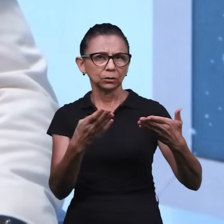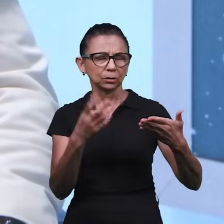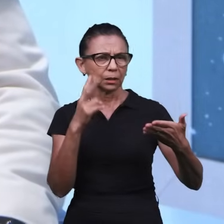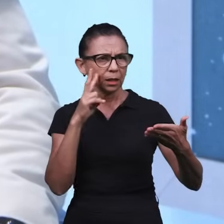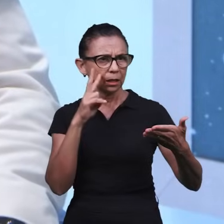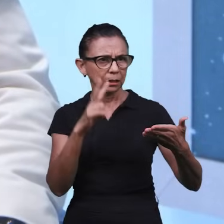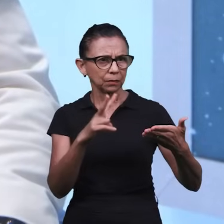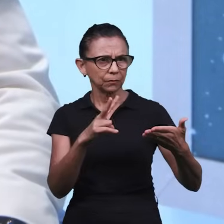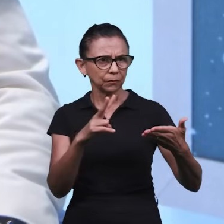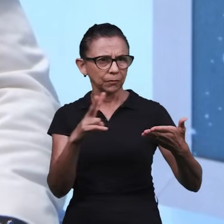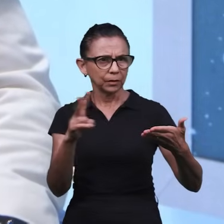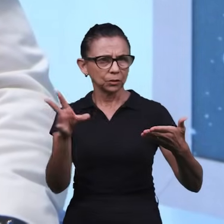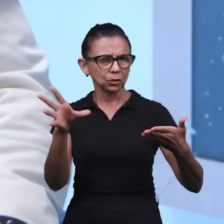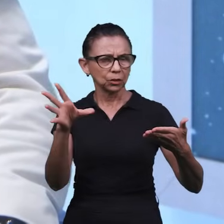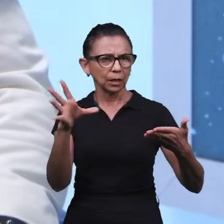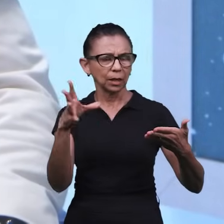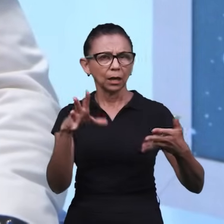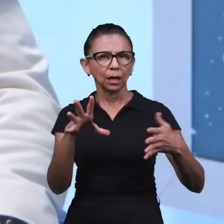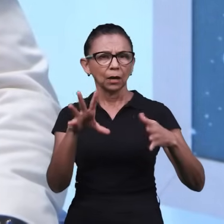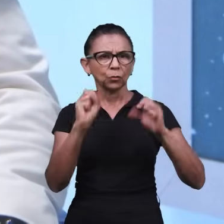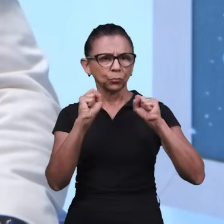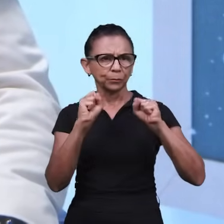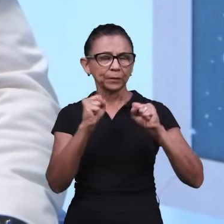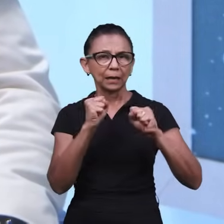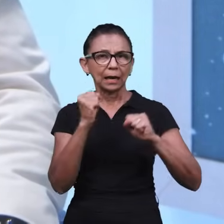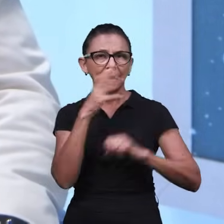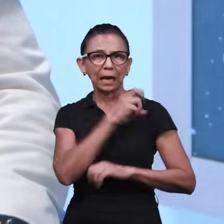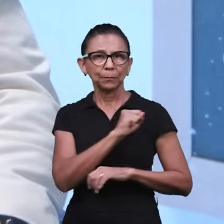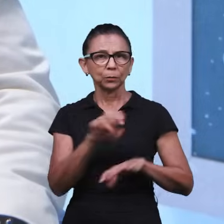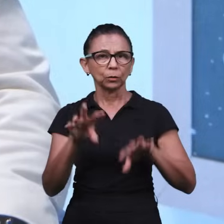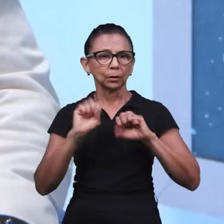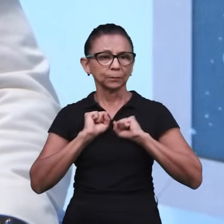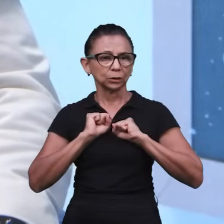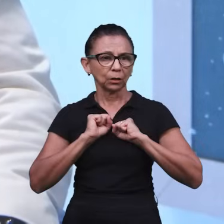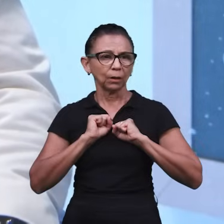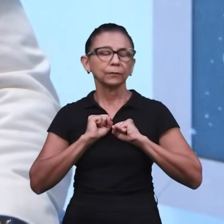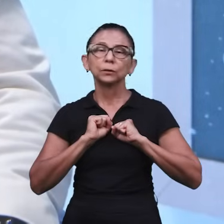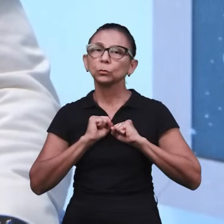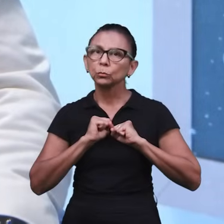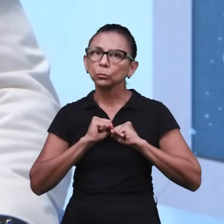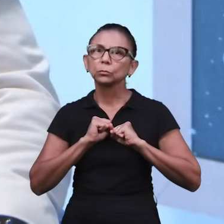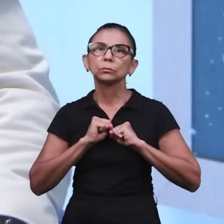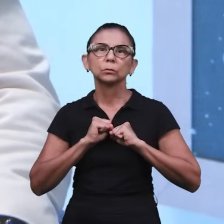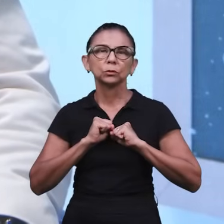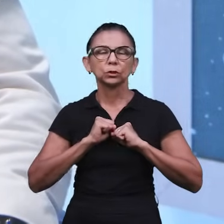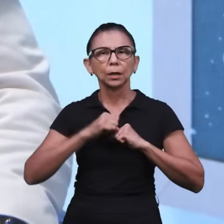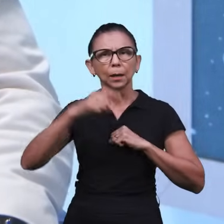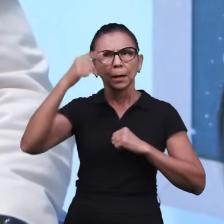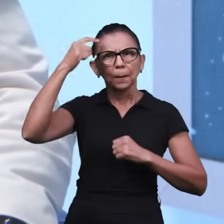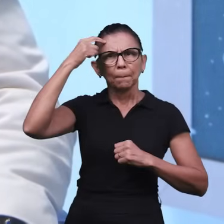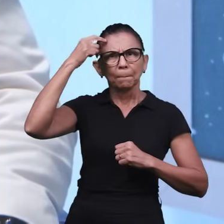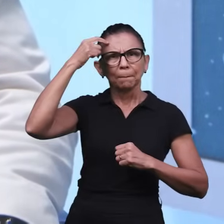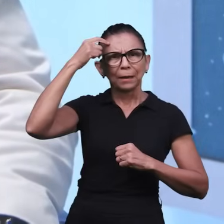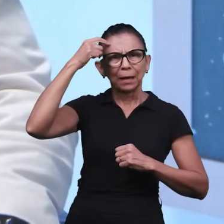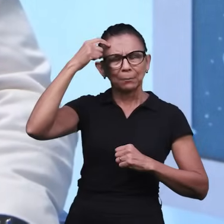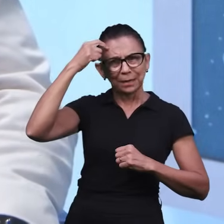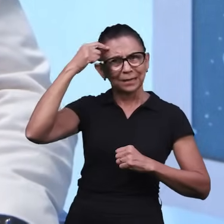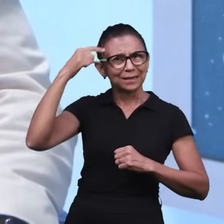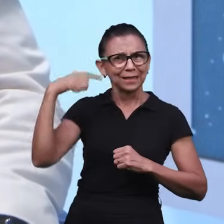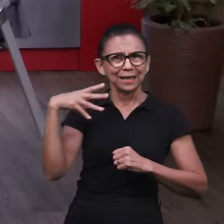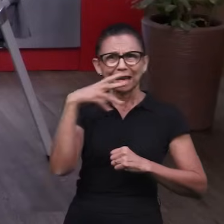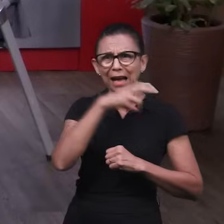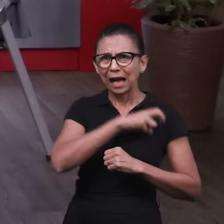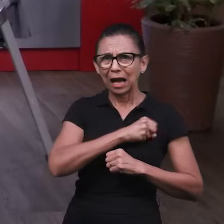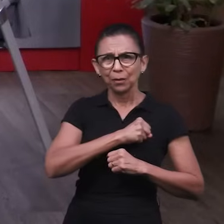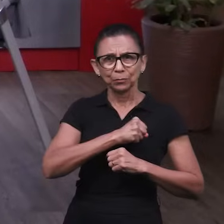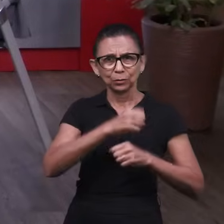resposta. E isso é ruim, assim, lá na sala de aula. Que às vezes o professor de matemática, ele quer que o aluno, não, eu quero que